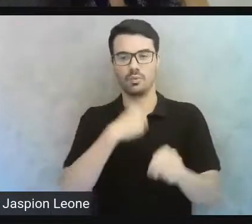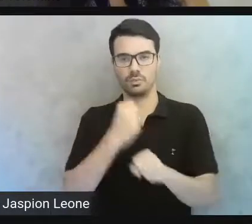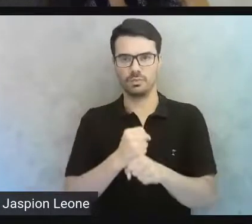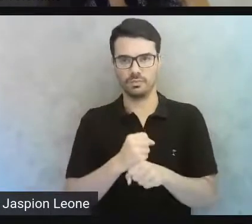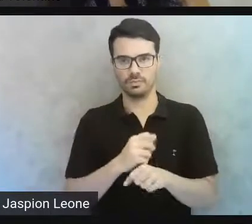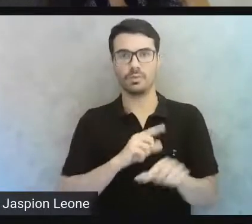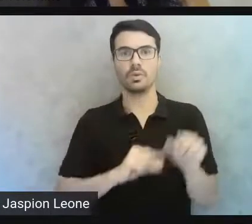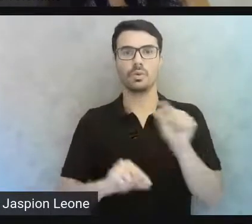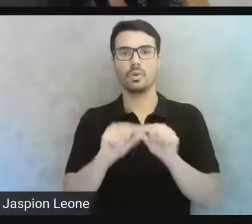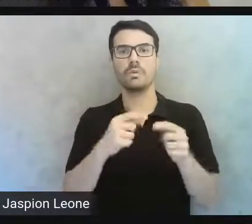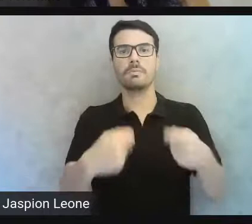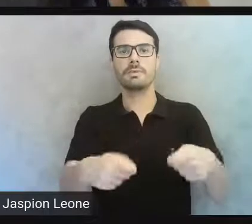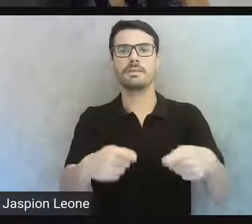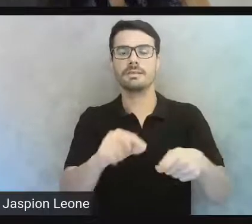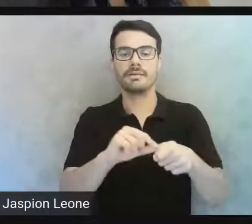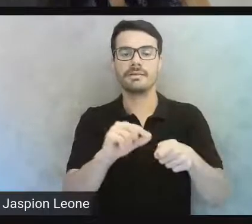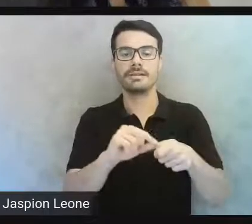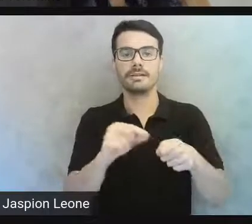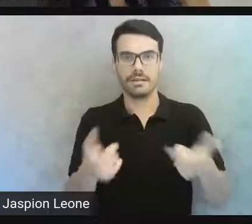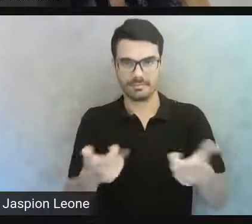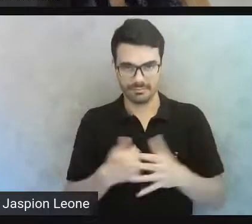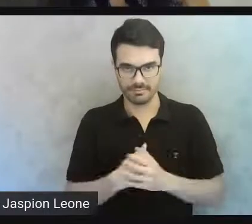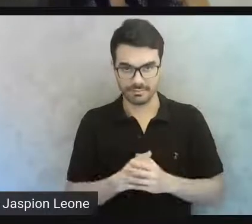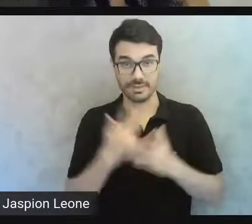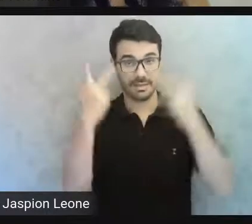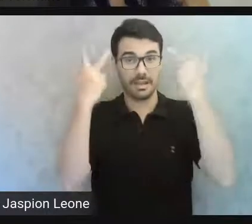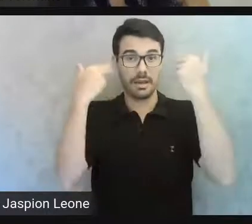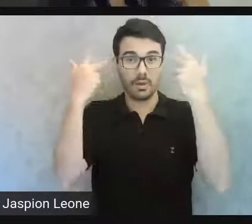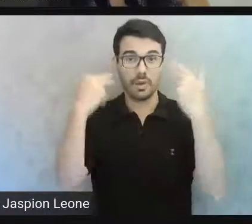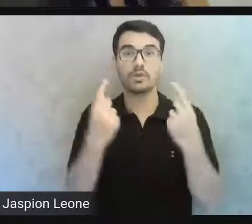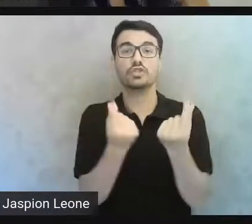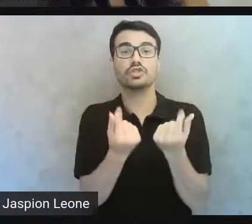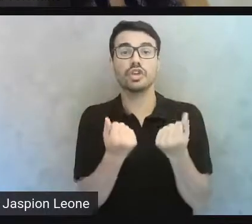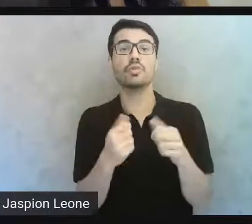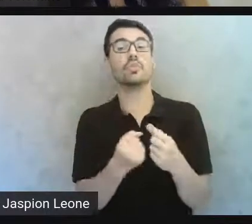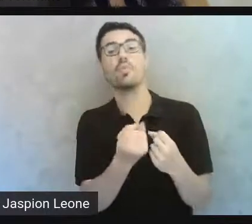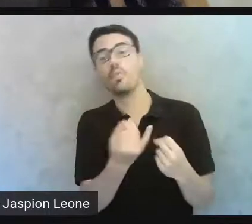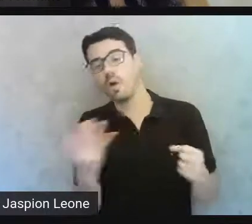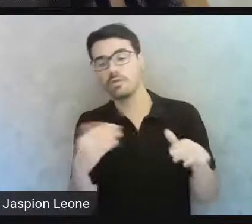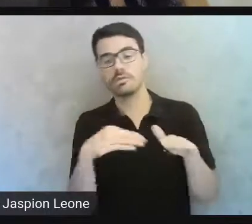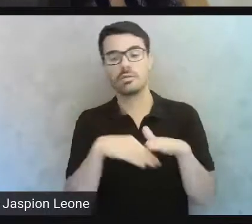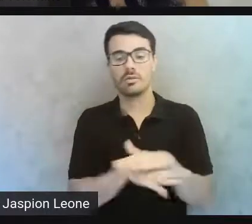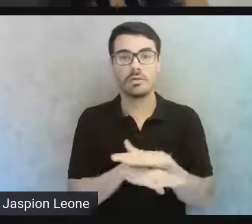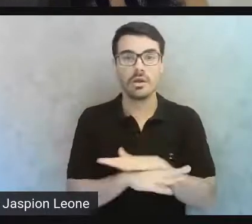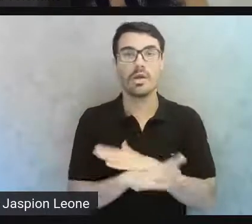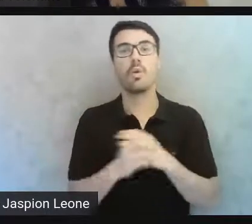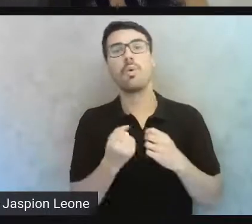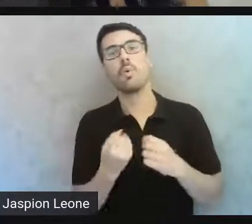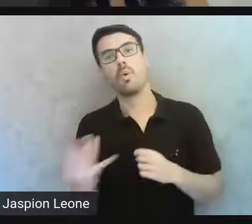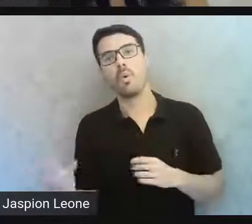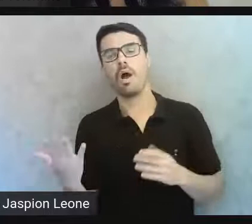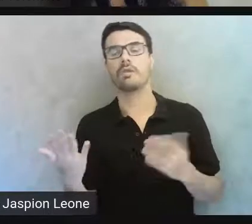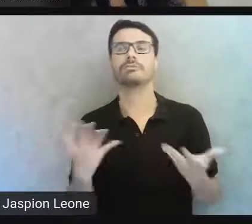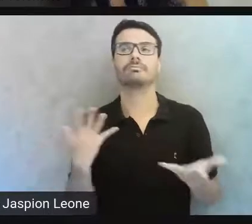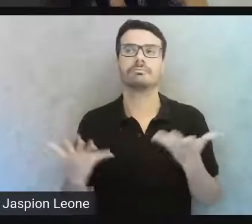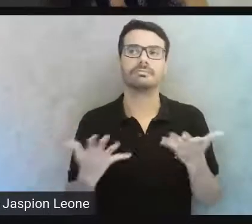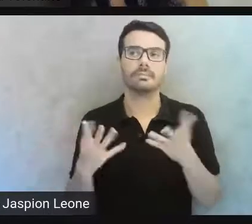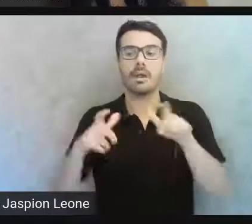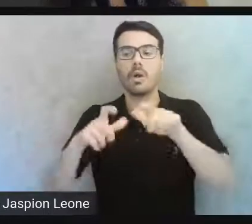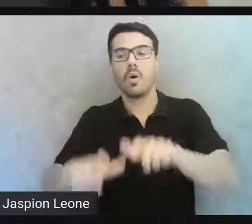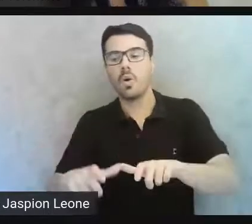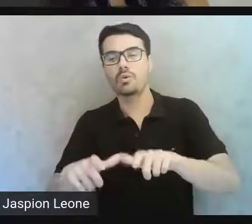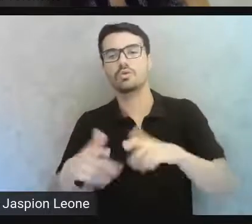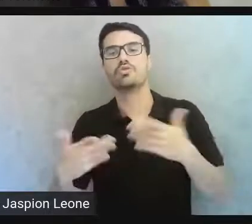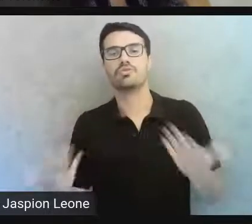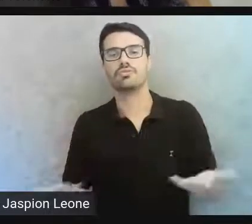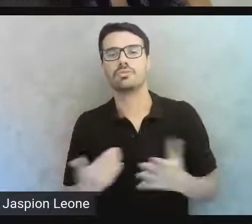a gente precisa fazer para fazer essa viagem tranquila, né? Quanto que a gente precisa economizar, quanto que isso vai custar, né? Para onde a gente vai. Então, é